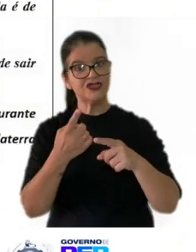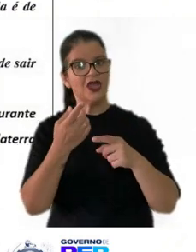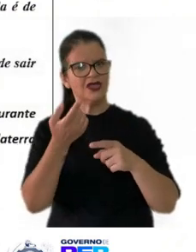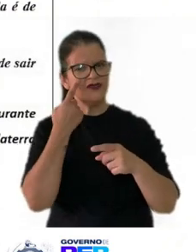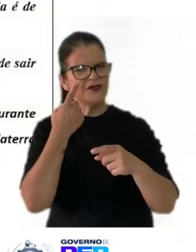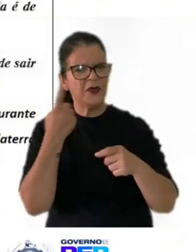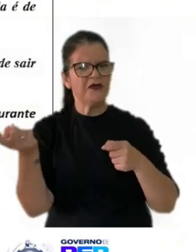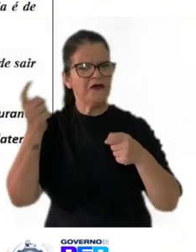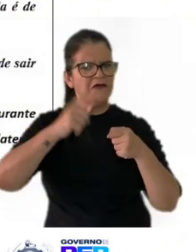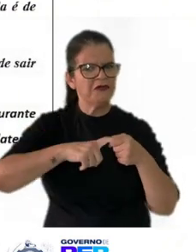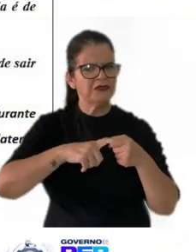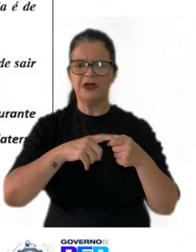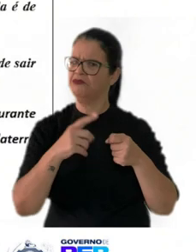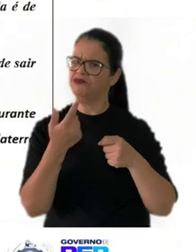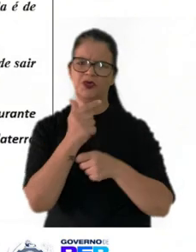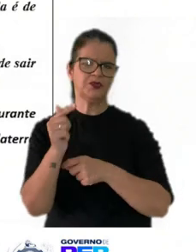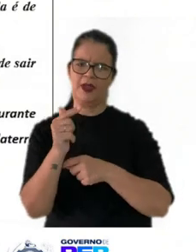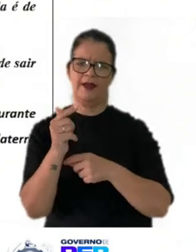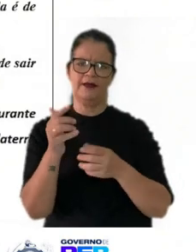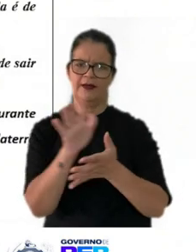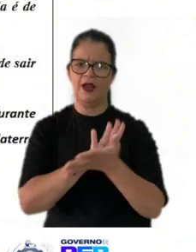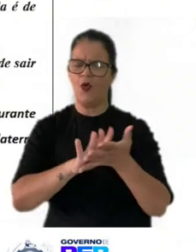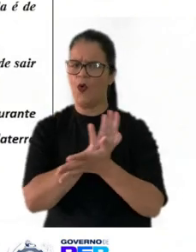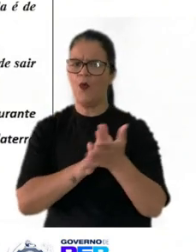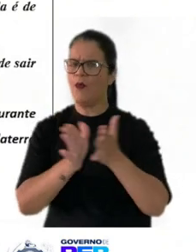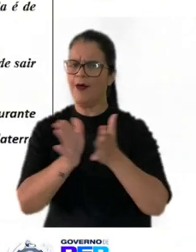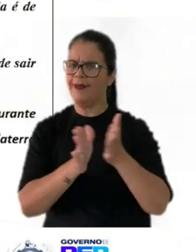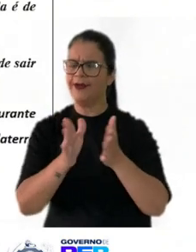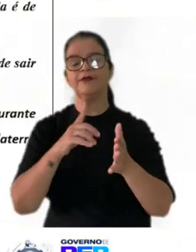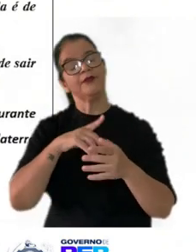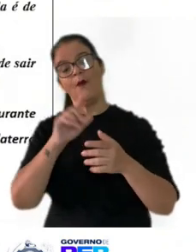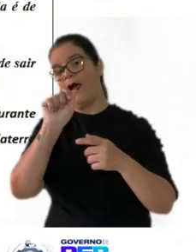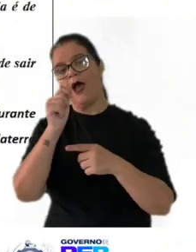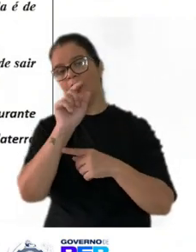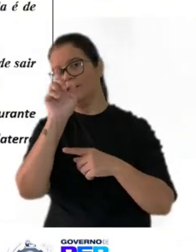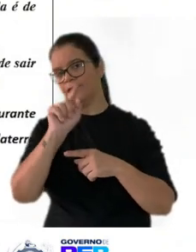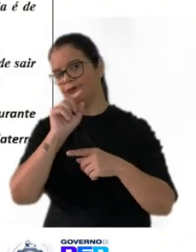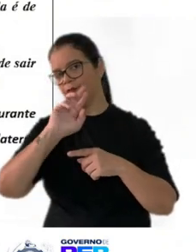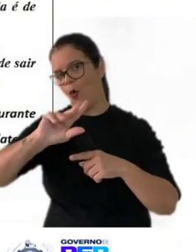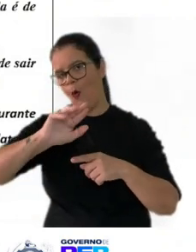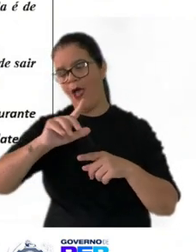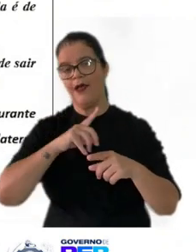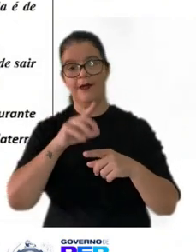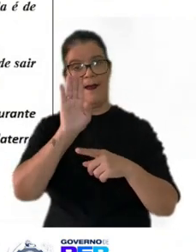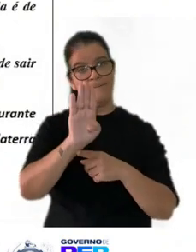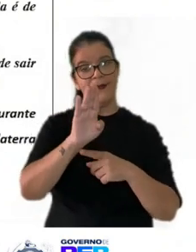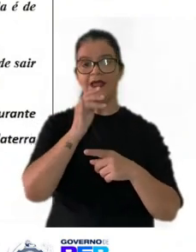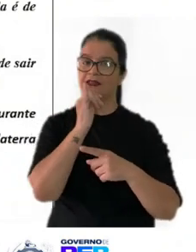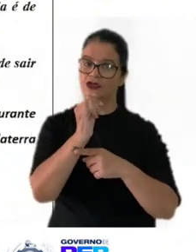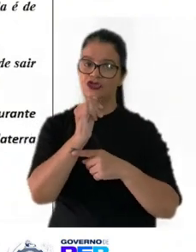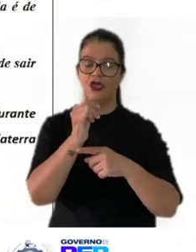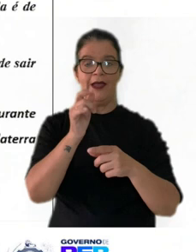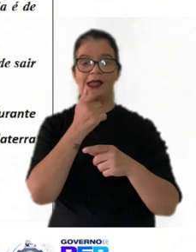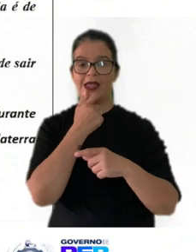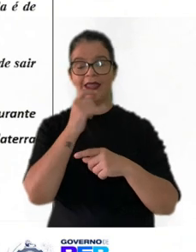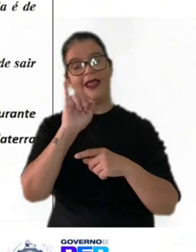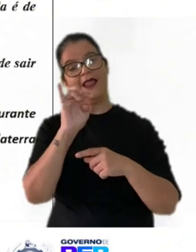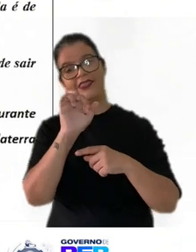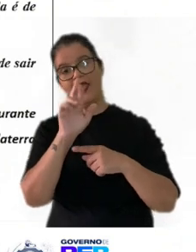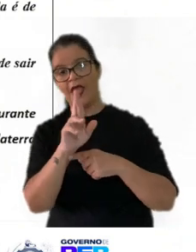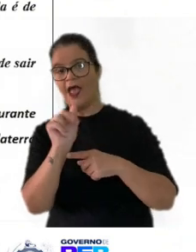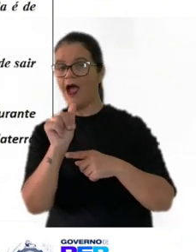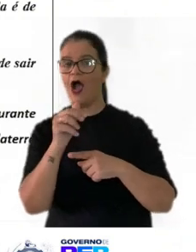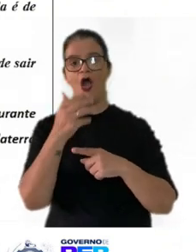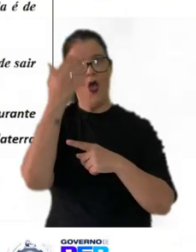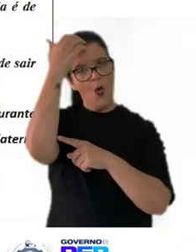iria voltar então a letra A não é letra B a charge afirma que a Inglaterra não teve culpa sendo assim a Inglaterra culpa o